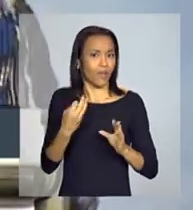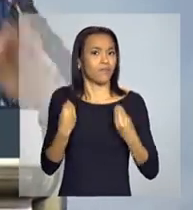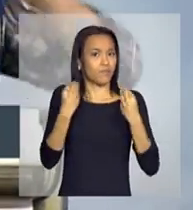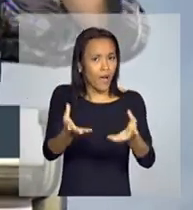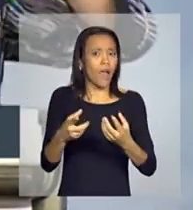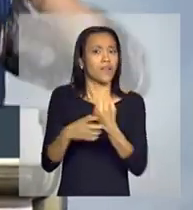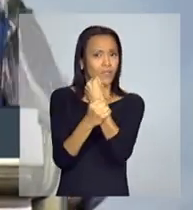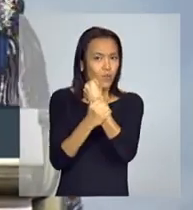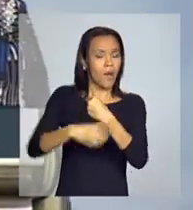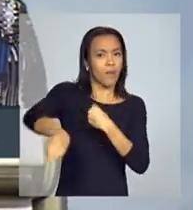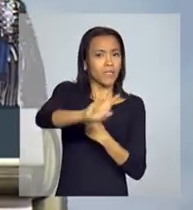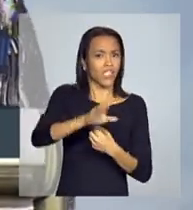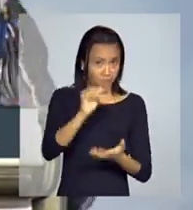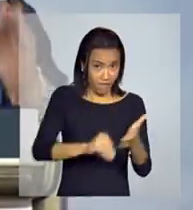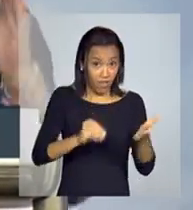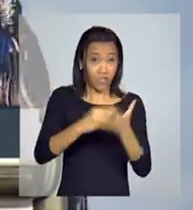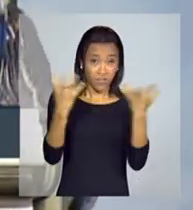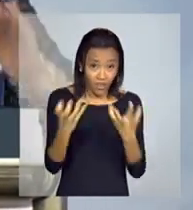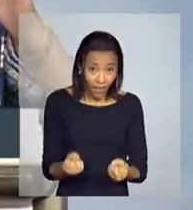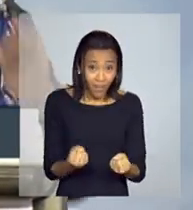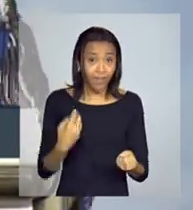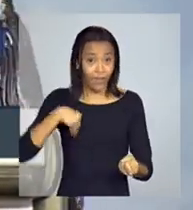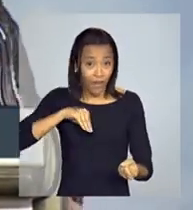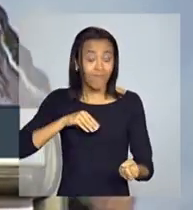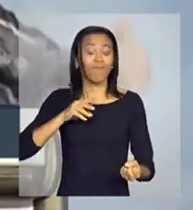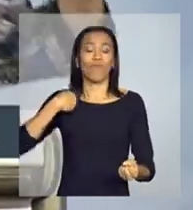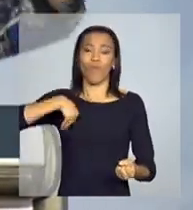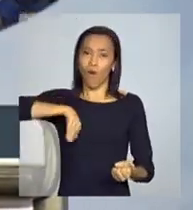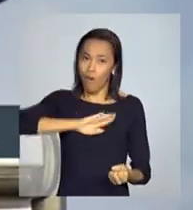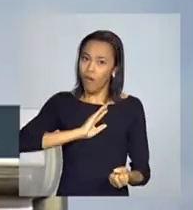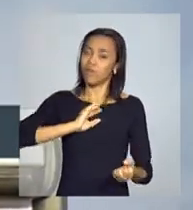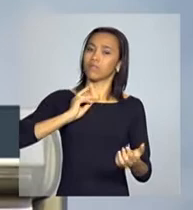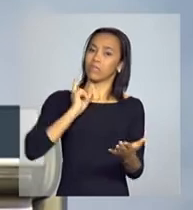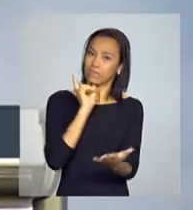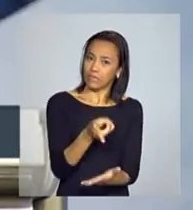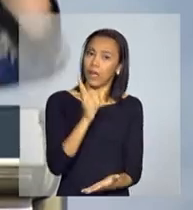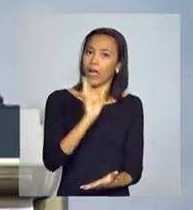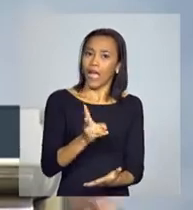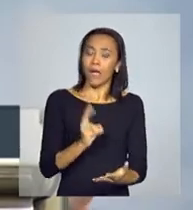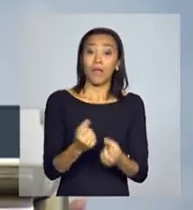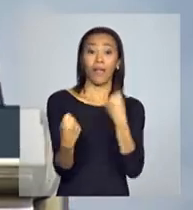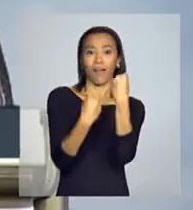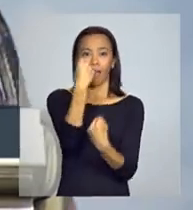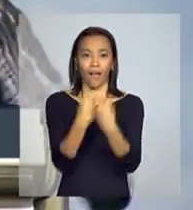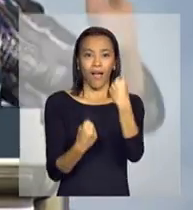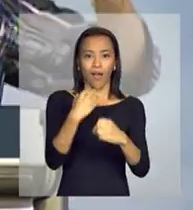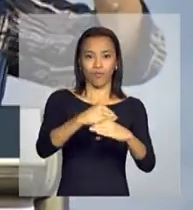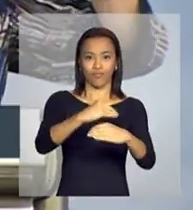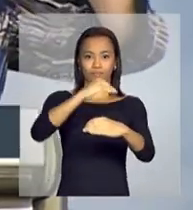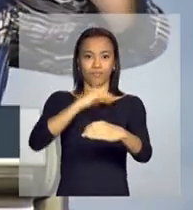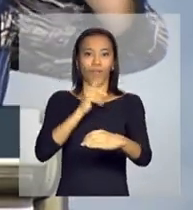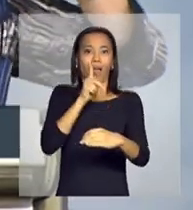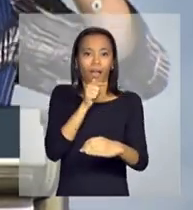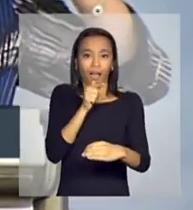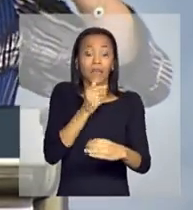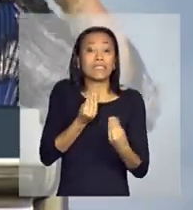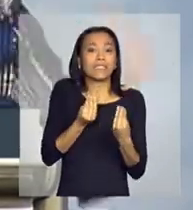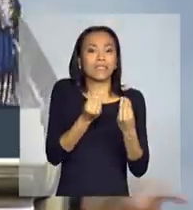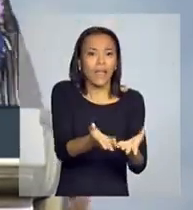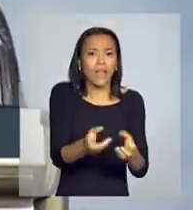vocês que enquanto tiver seca, nós estaremos ofertando carros-pipa, assegurando